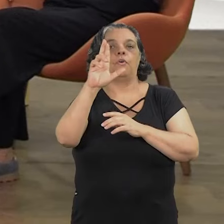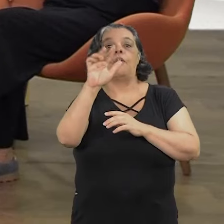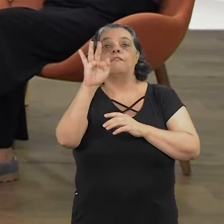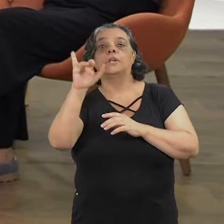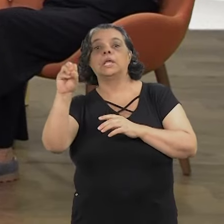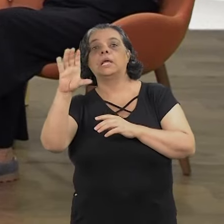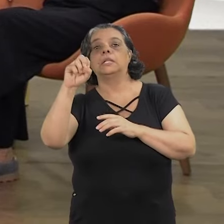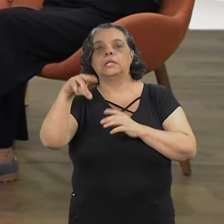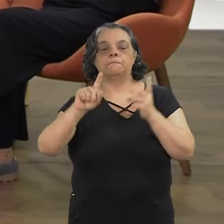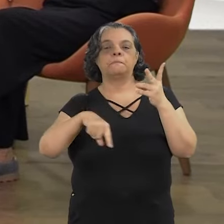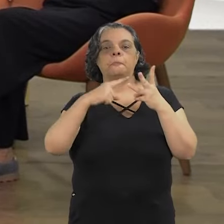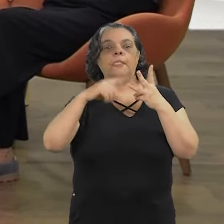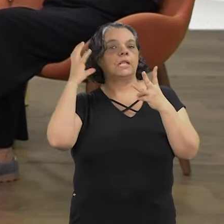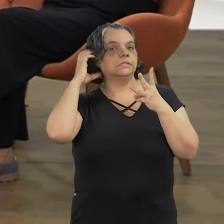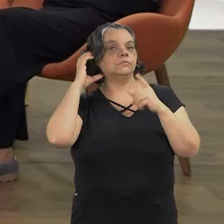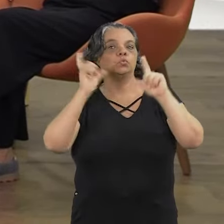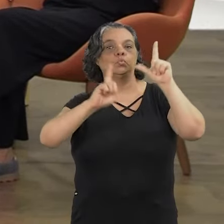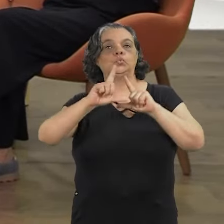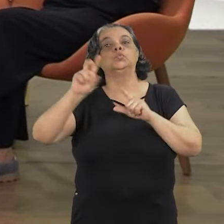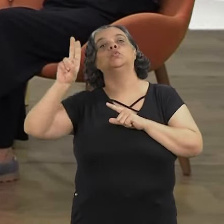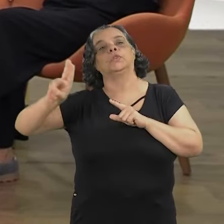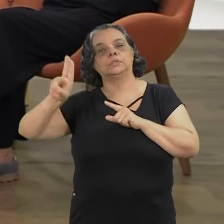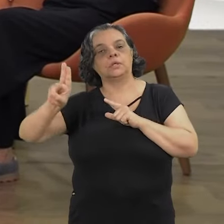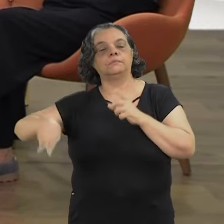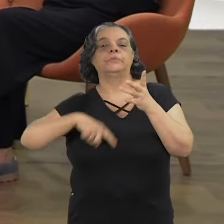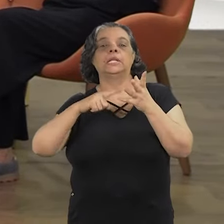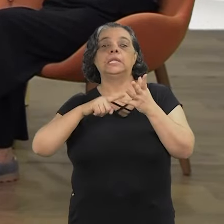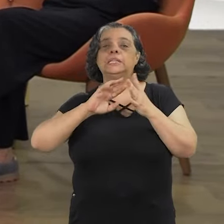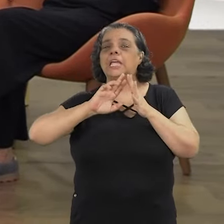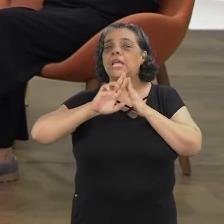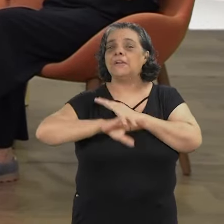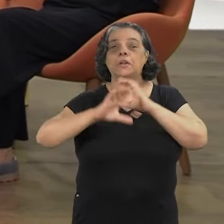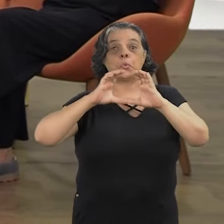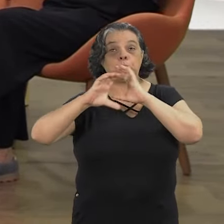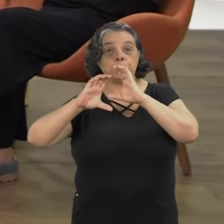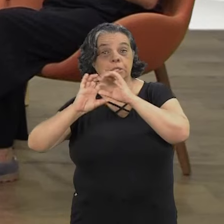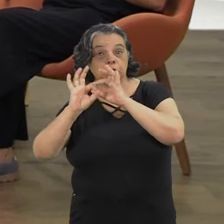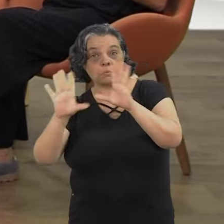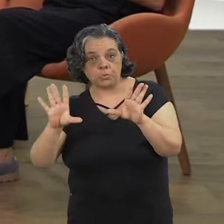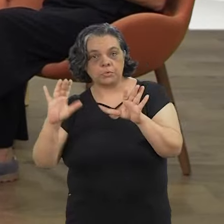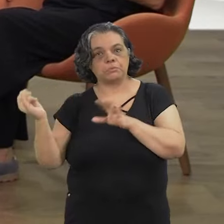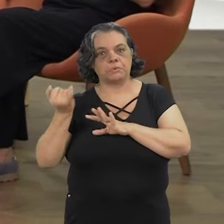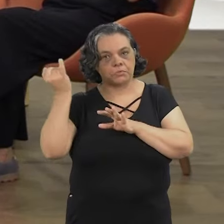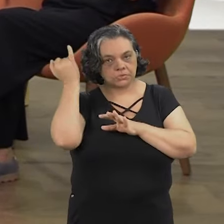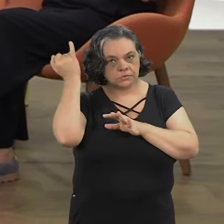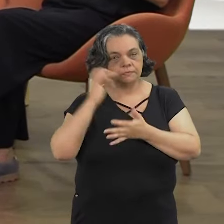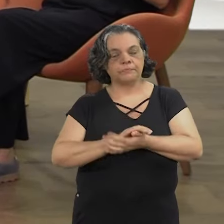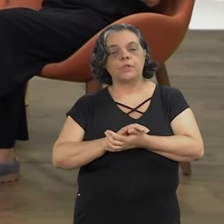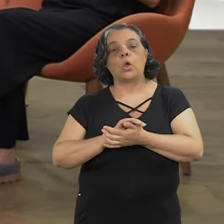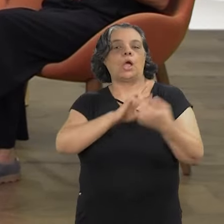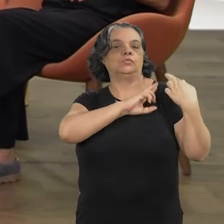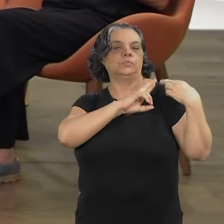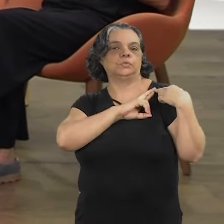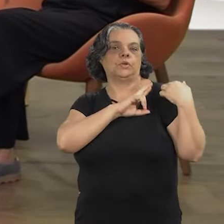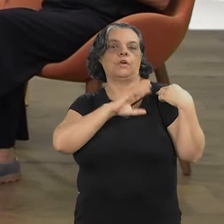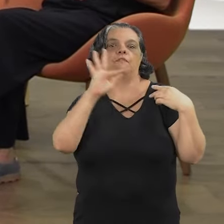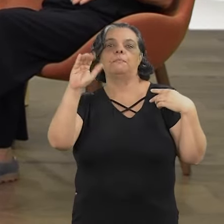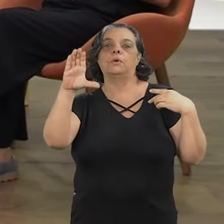você tem a rádio e a TV universitárias Então você tem uma comunicação pública bastante relevante o papel do